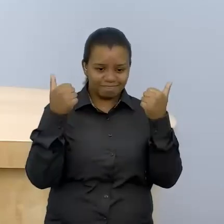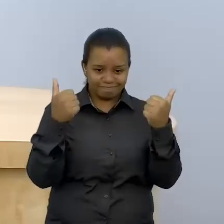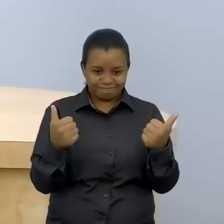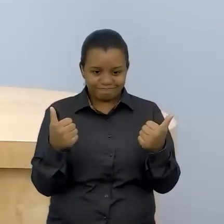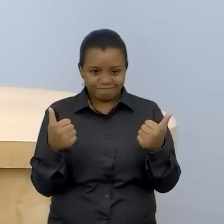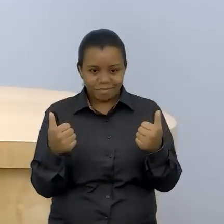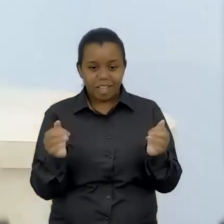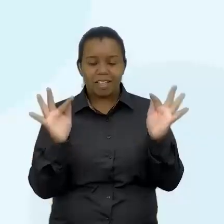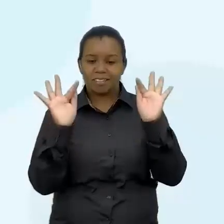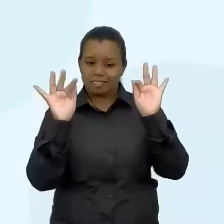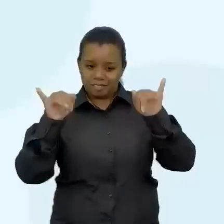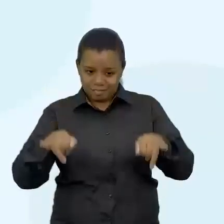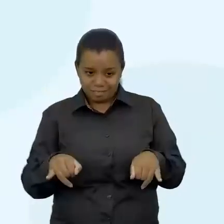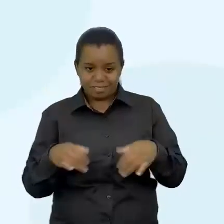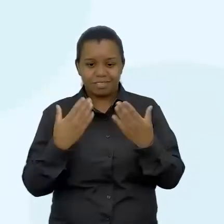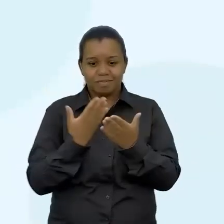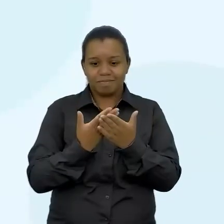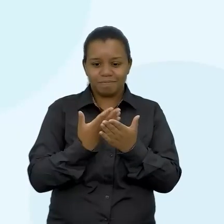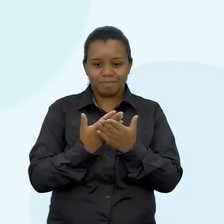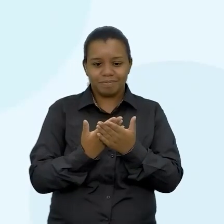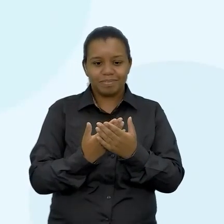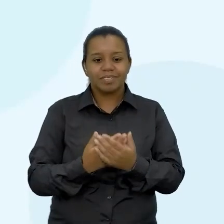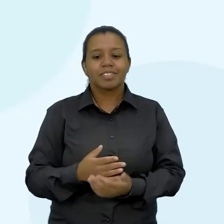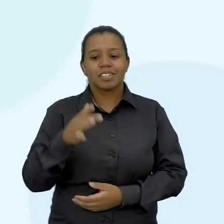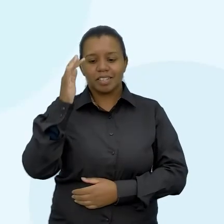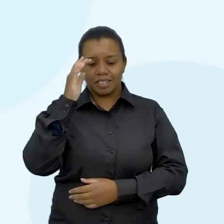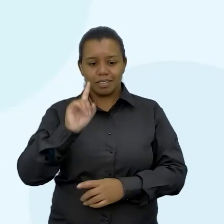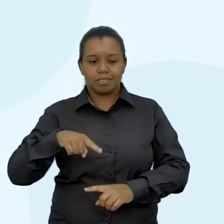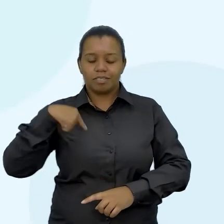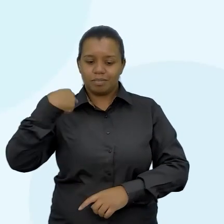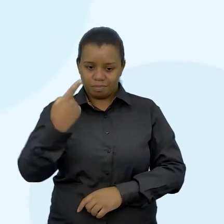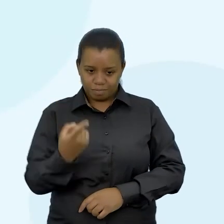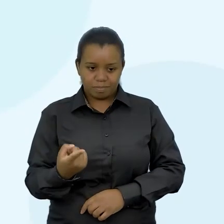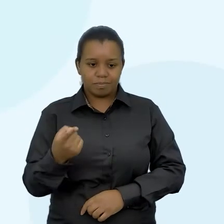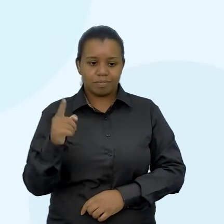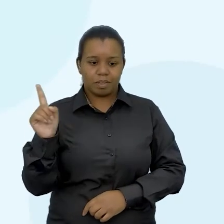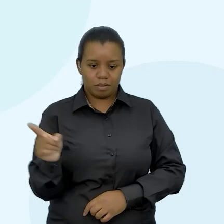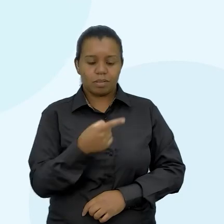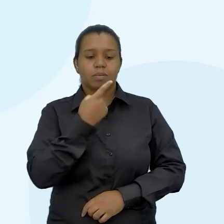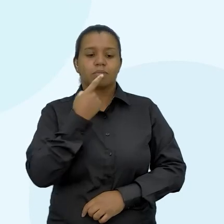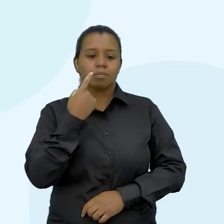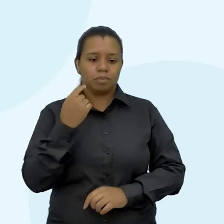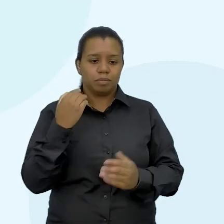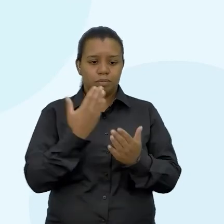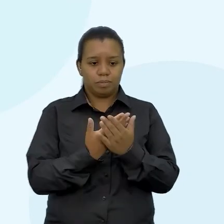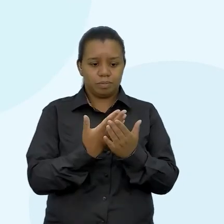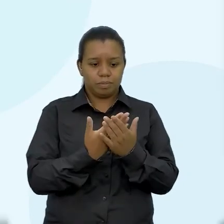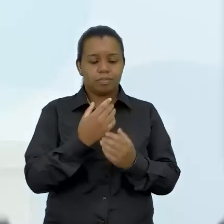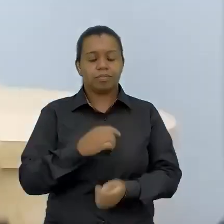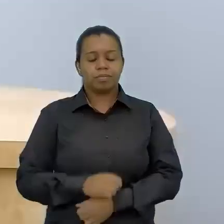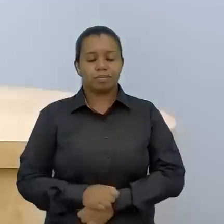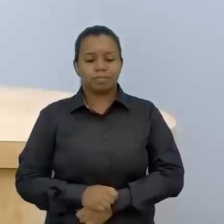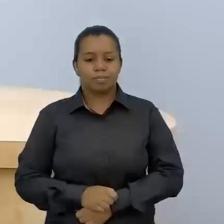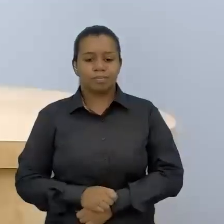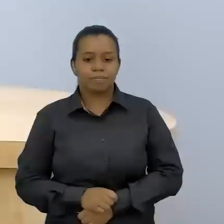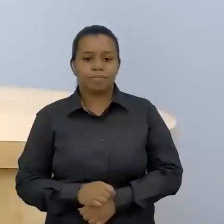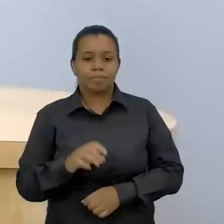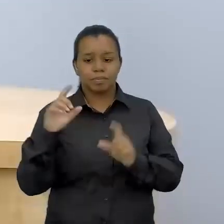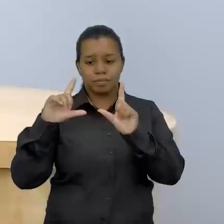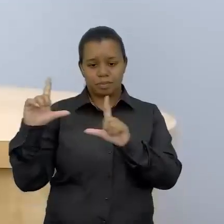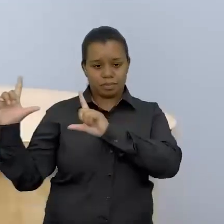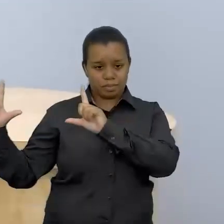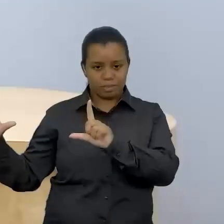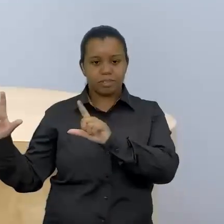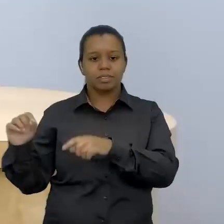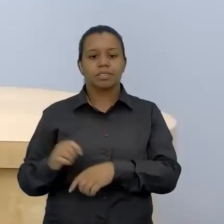essa aula fica por aqui, né, nós estaremos aí na próxima aula dando continuidade à introdução. Está aí na tela para vocês